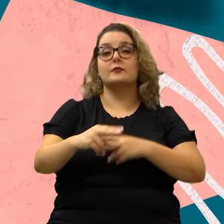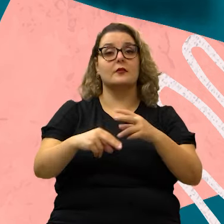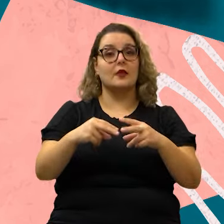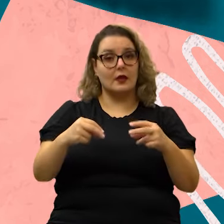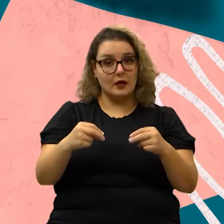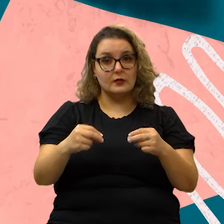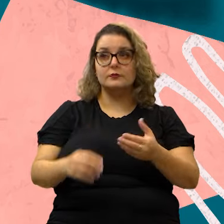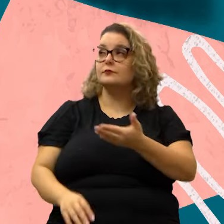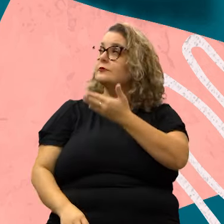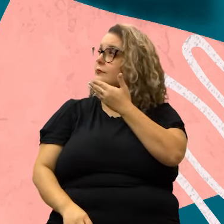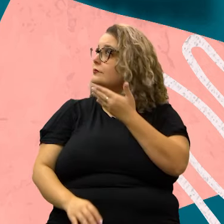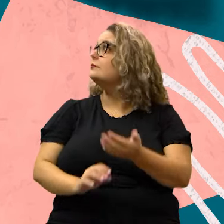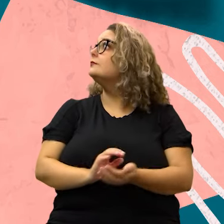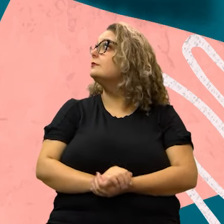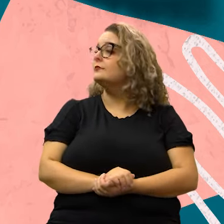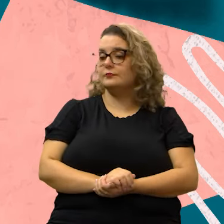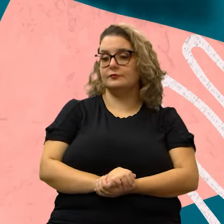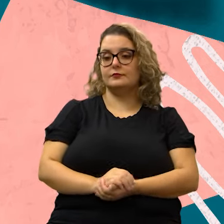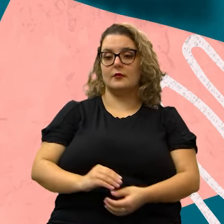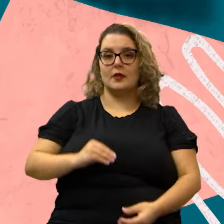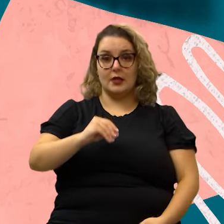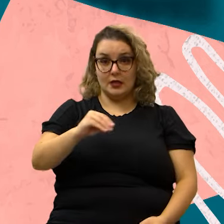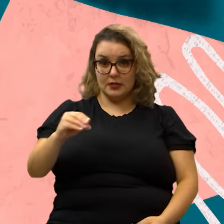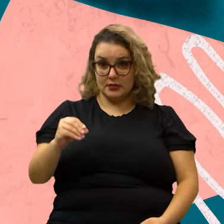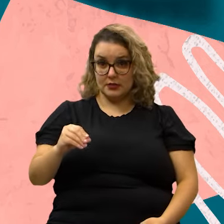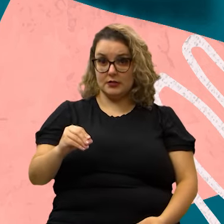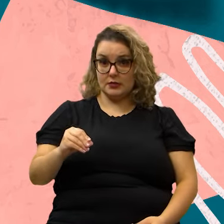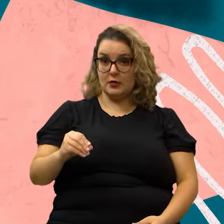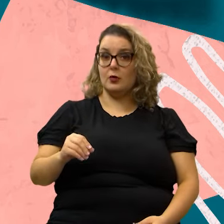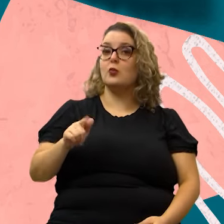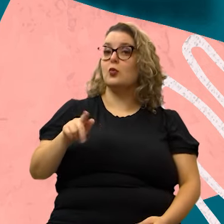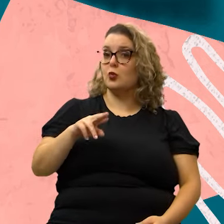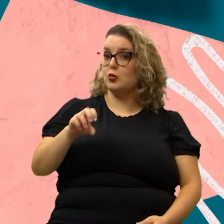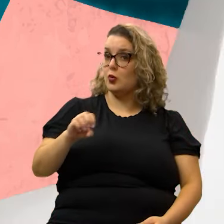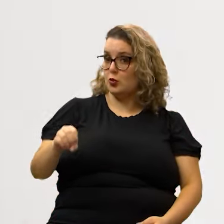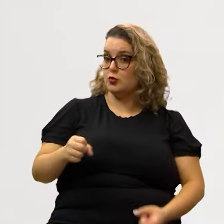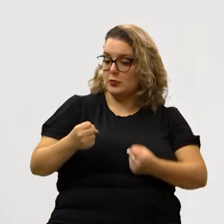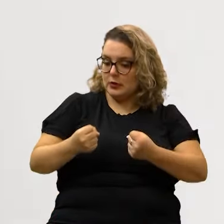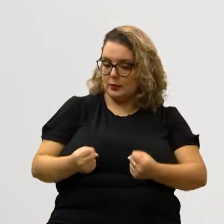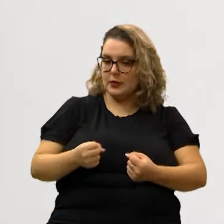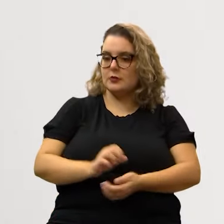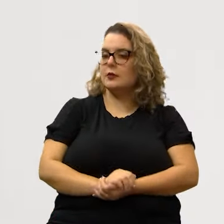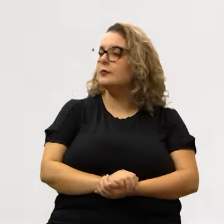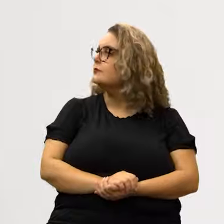de cetim ou barbante, sal grosso para dar o peso.